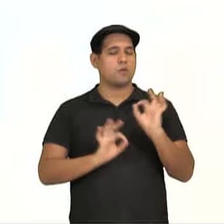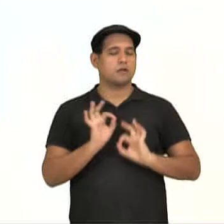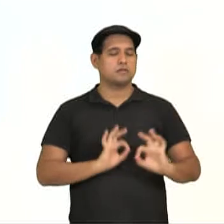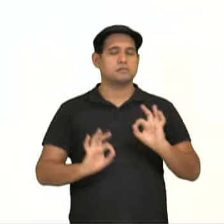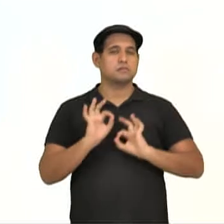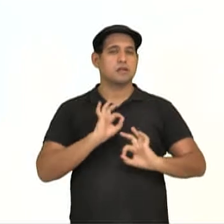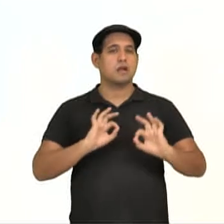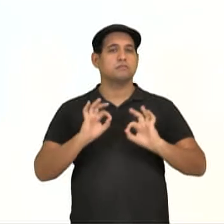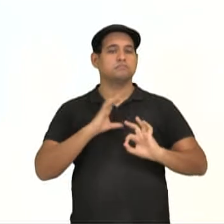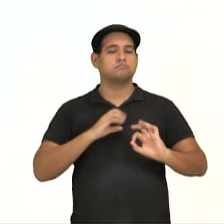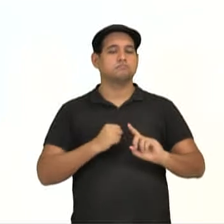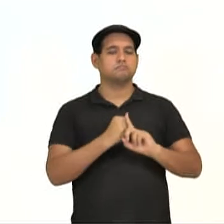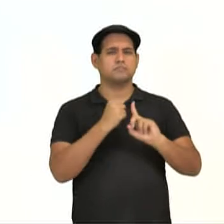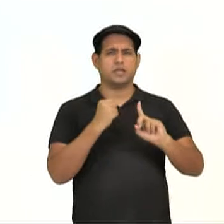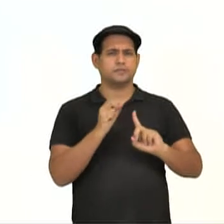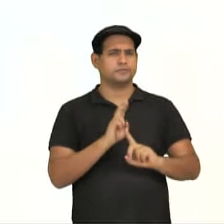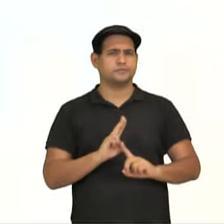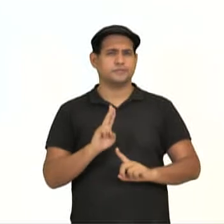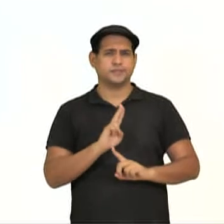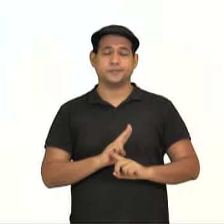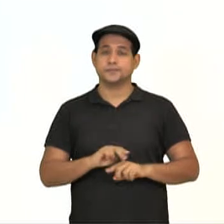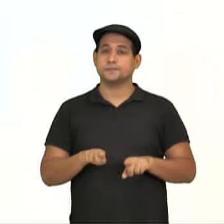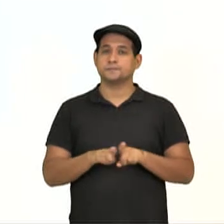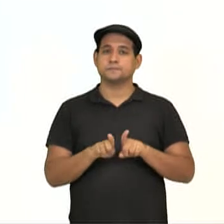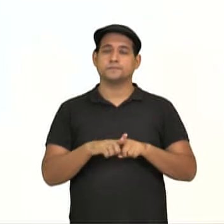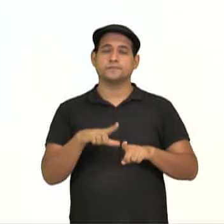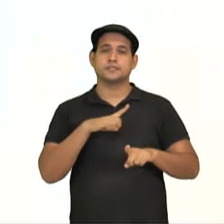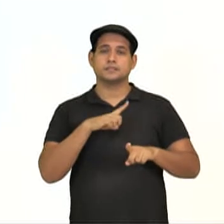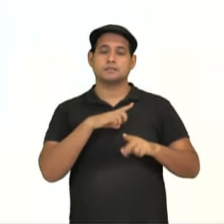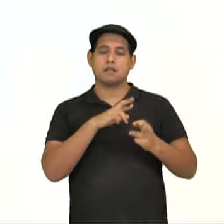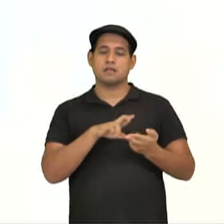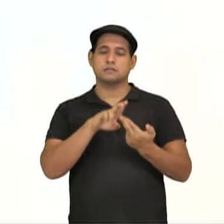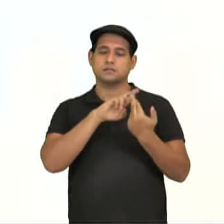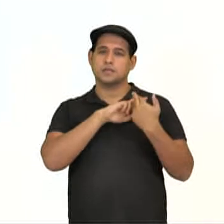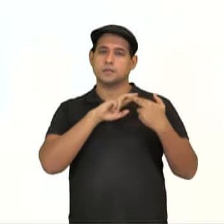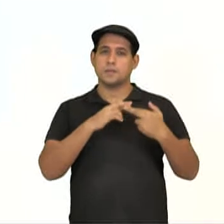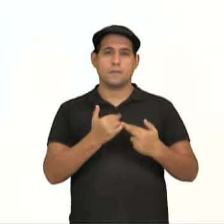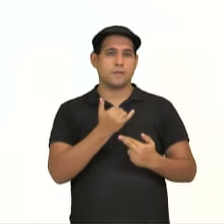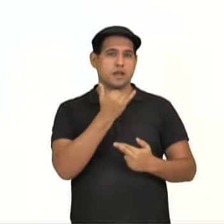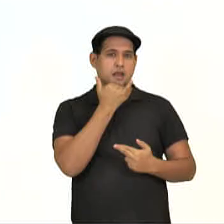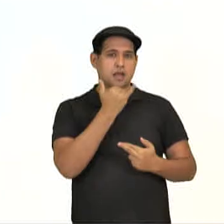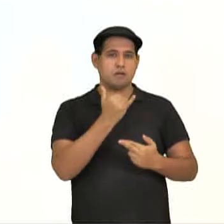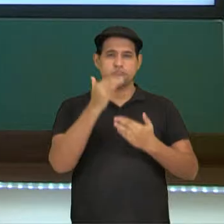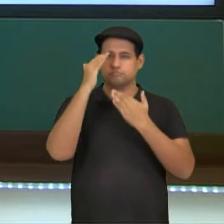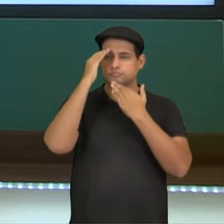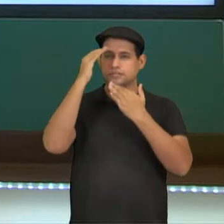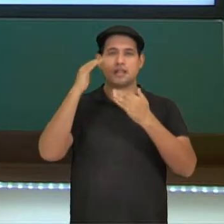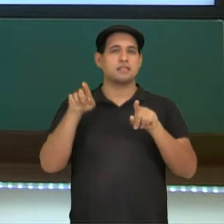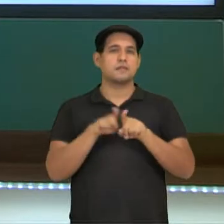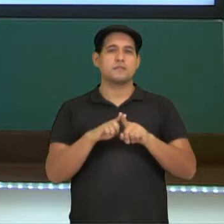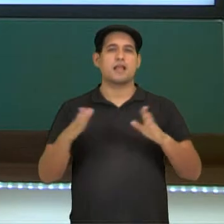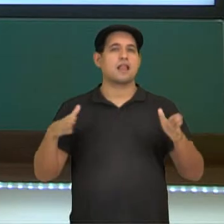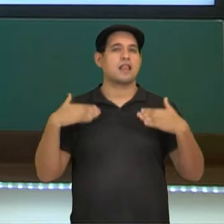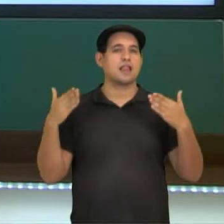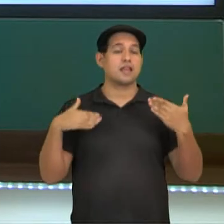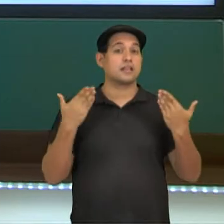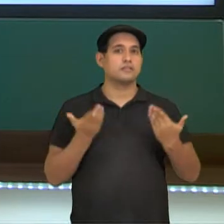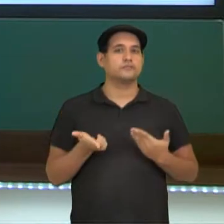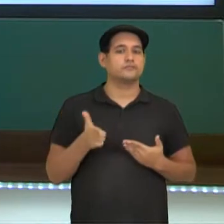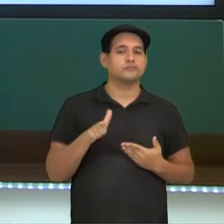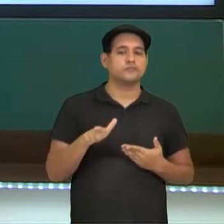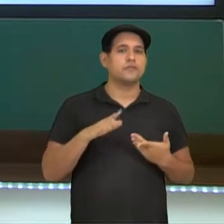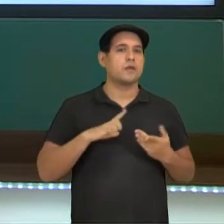ou limpar aquilo que não serve. Responsabilidade e perdão para que haja gratidão e alegria. Então, de novo,